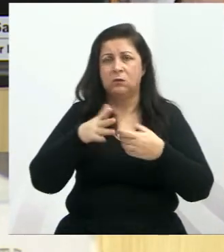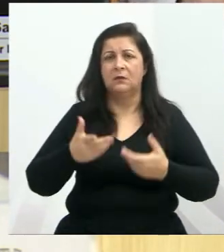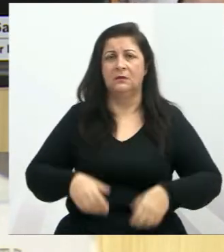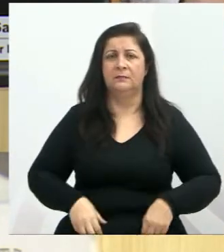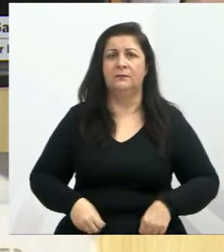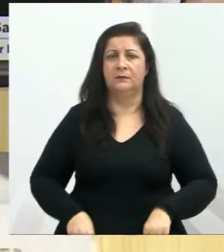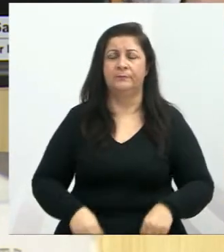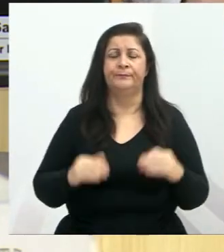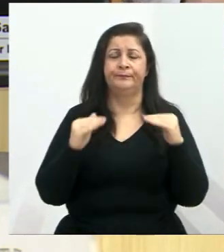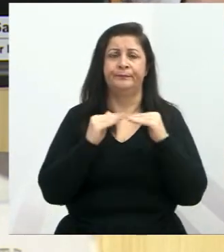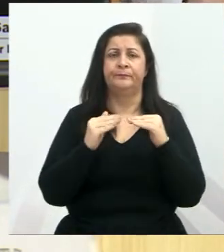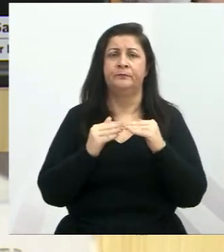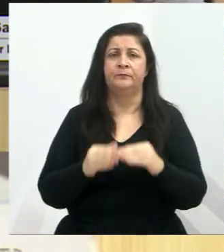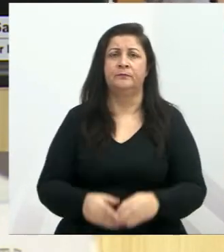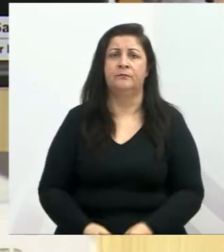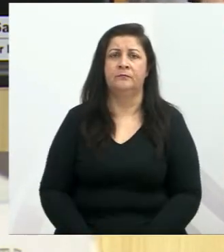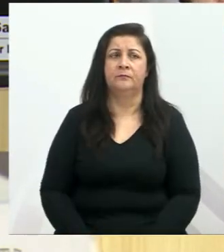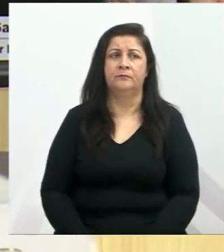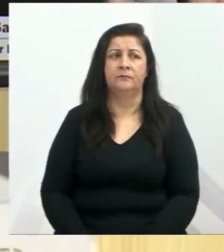sou favorável.